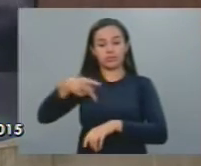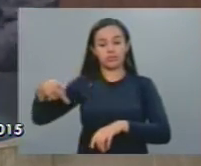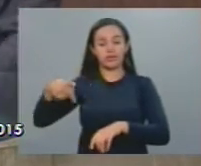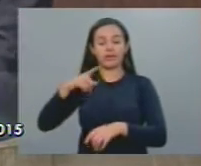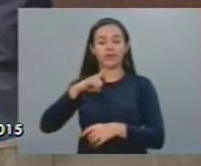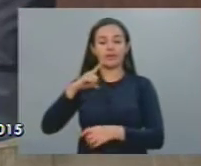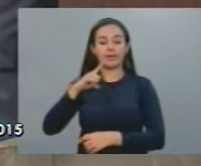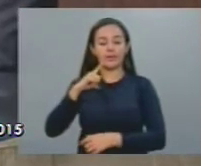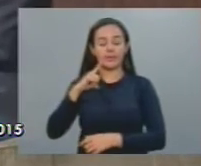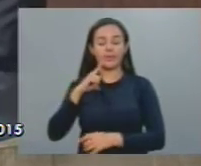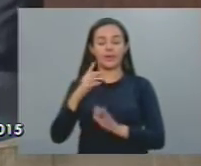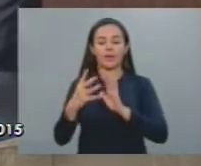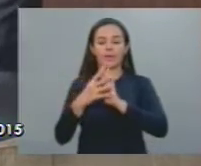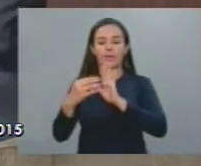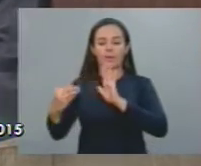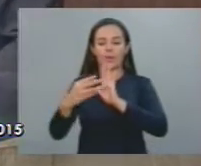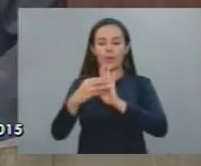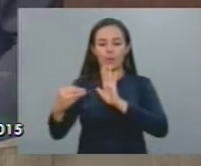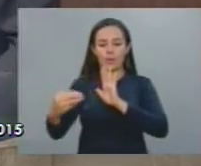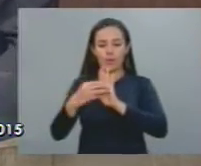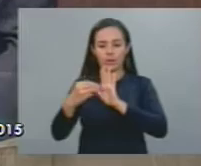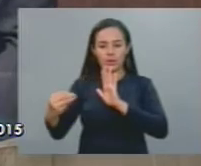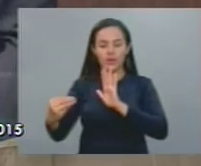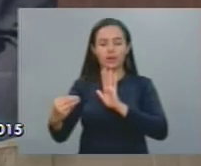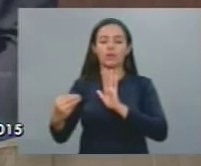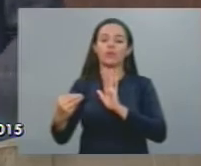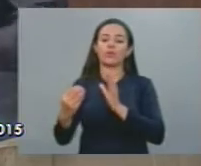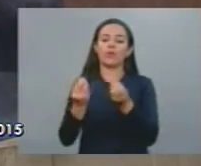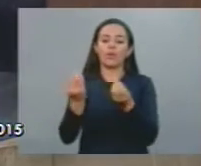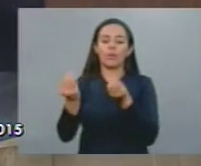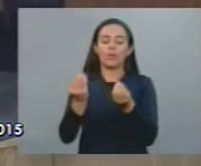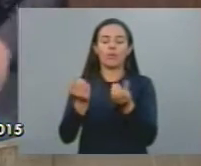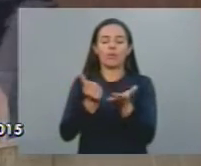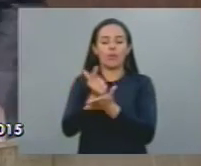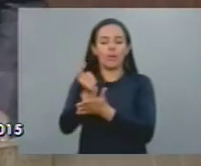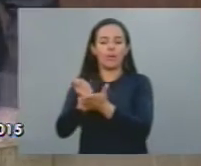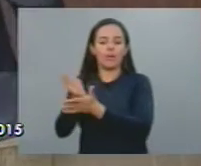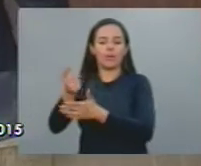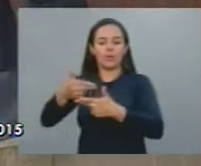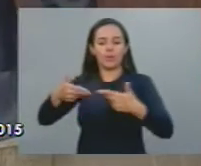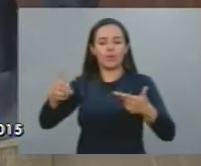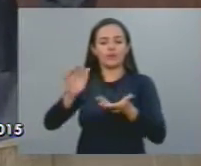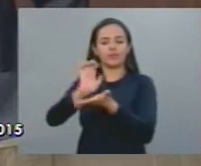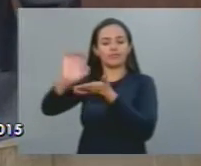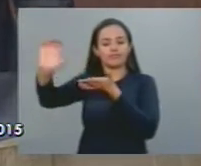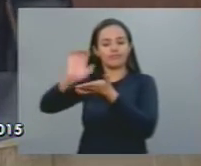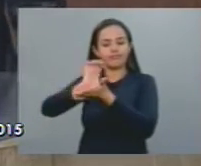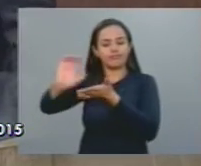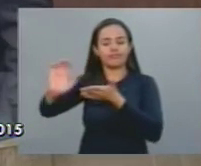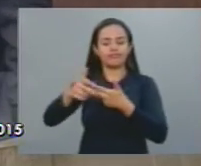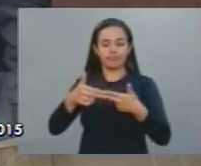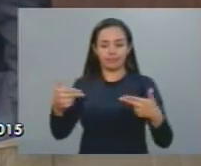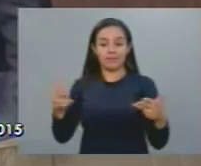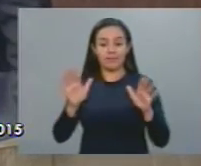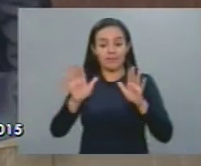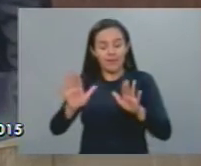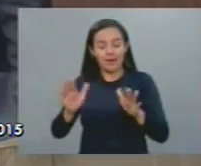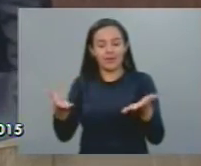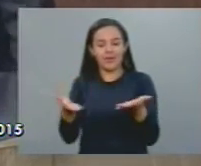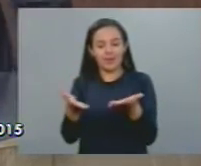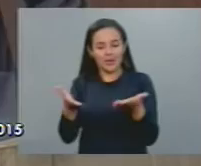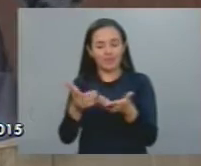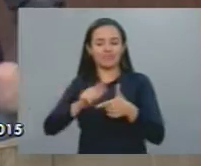de commodities e ampliação do mercado de consumo de massa. Esse modelo esgotou-se. Nosso